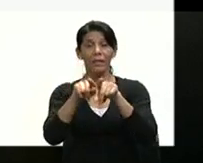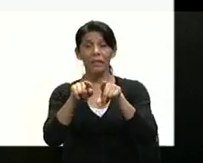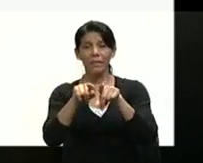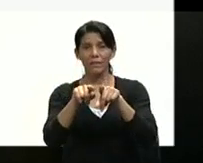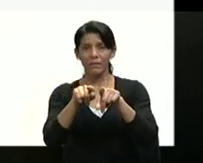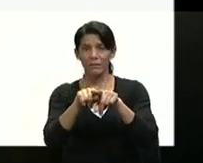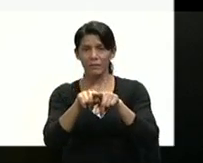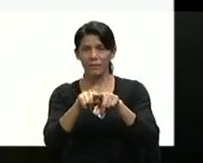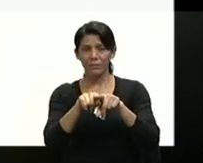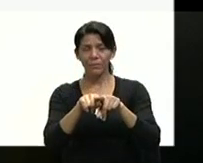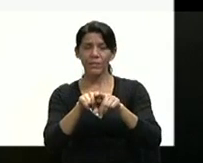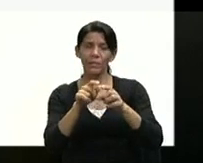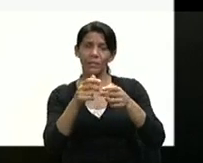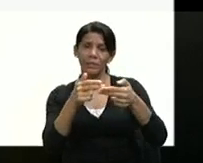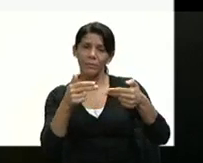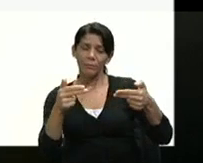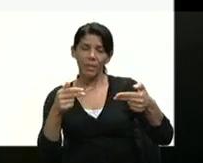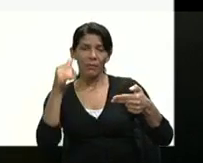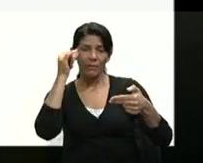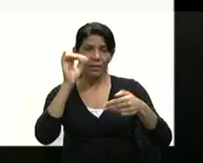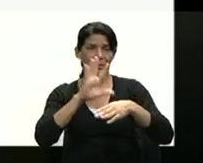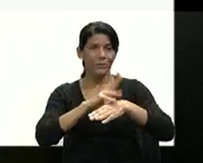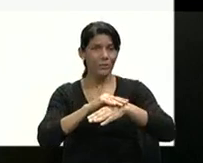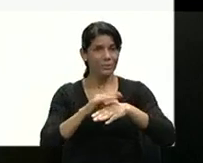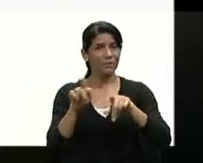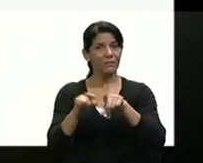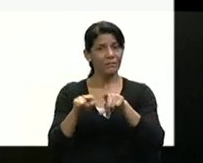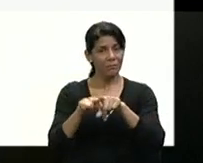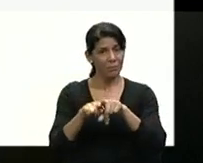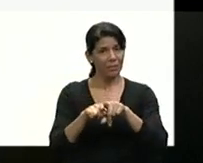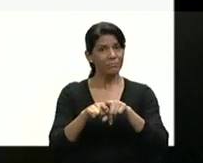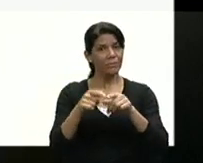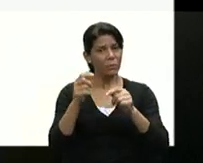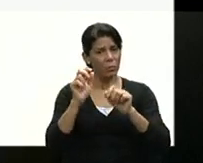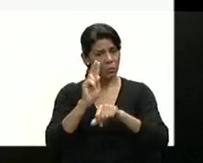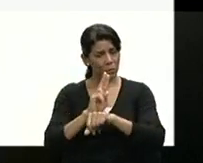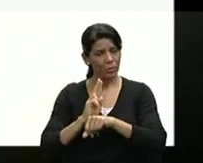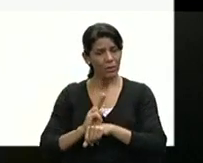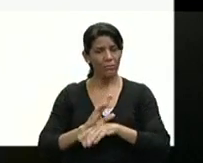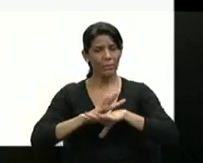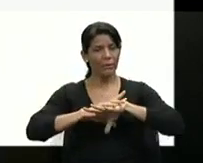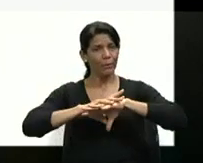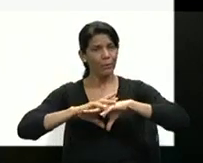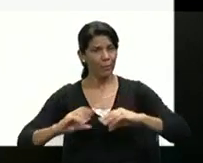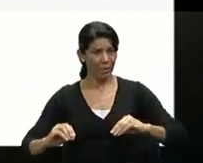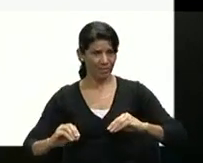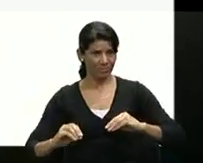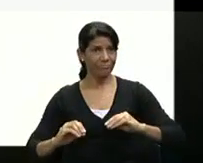ações curativas, caso haja necessidade. Então,